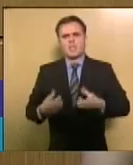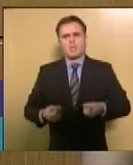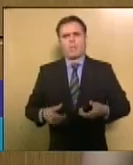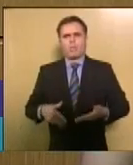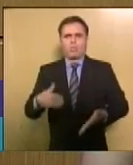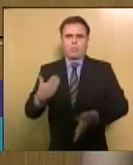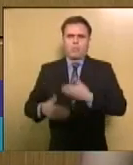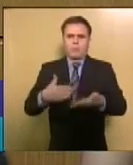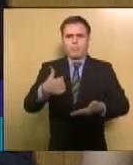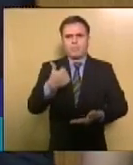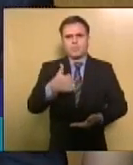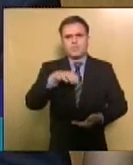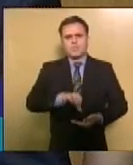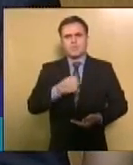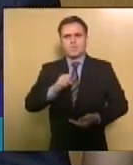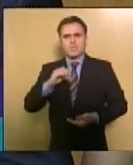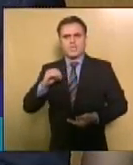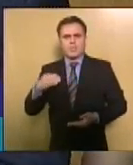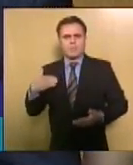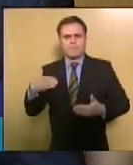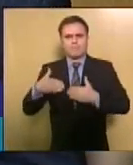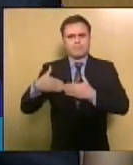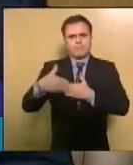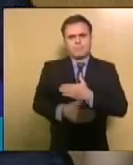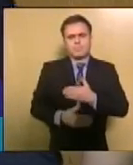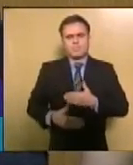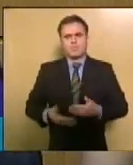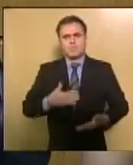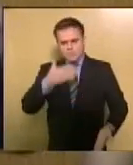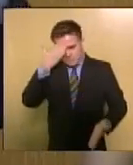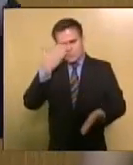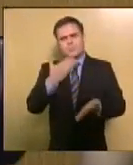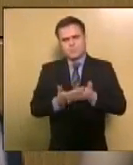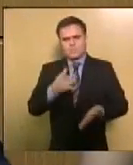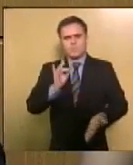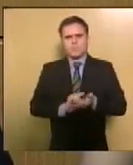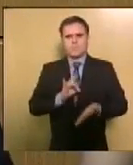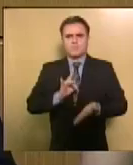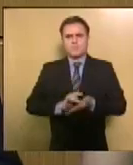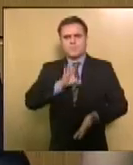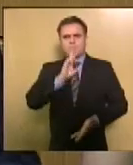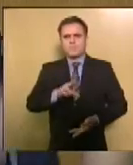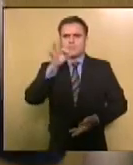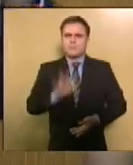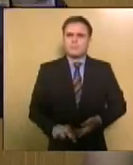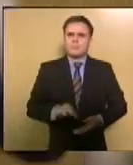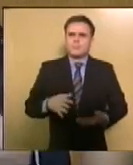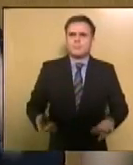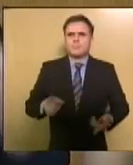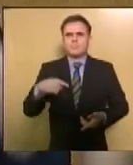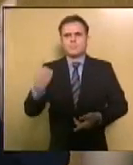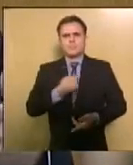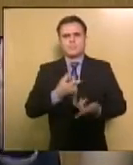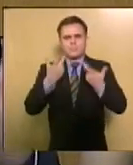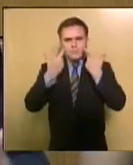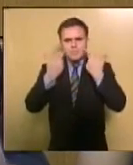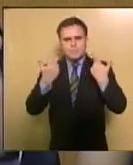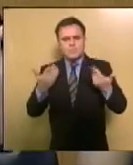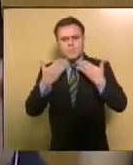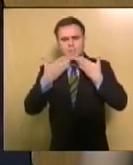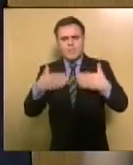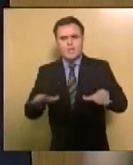menos 1980 para cá eu não tenho dúvida que a resposta é a seguinte porque nós naturalizamos os